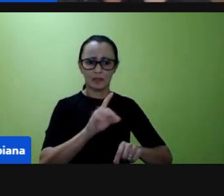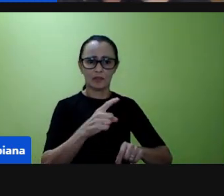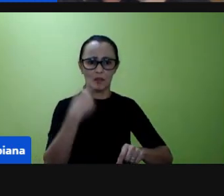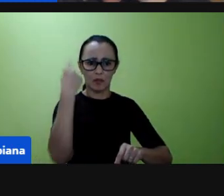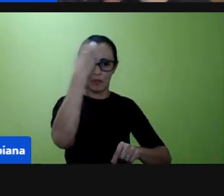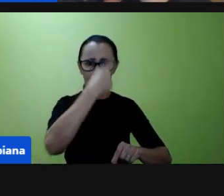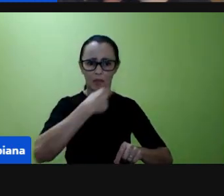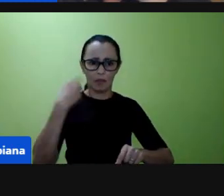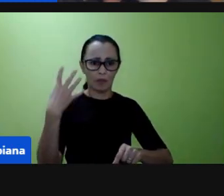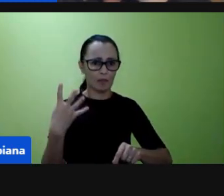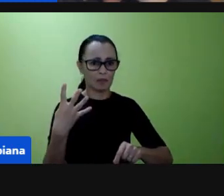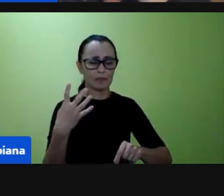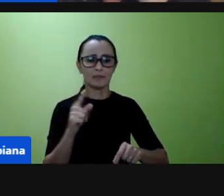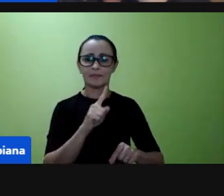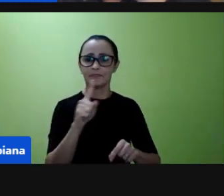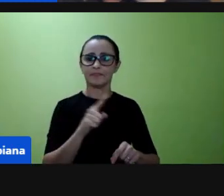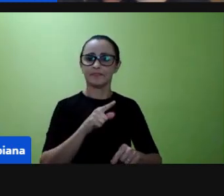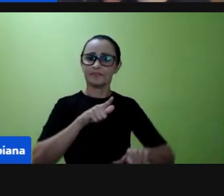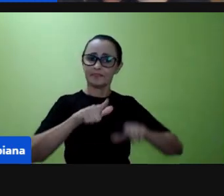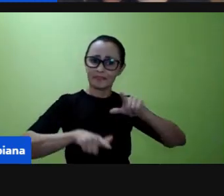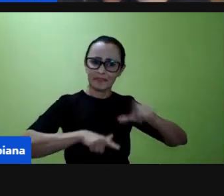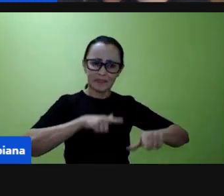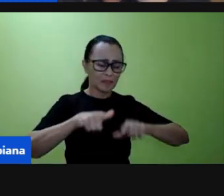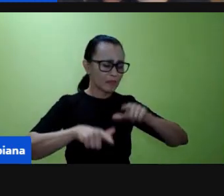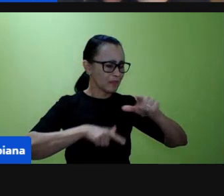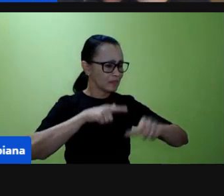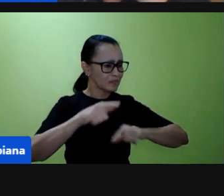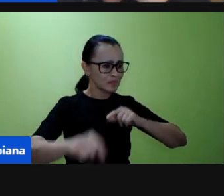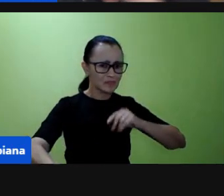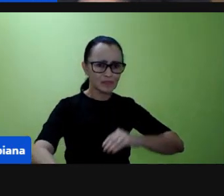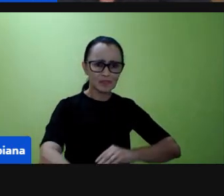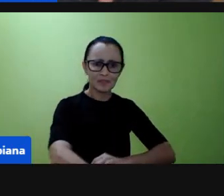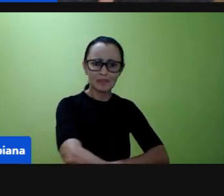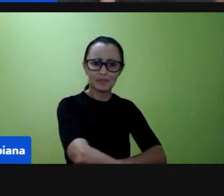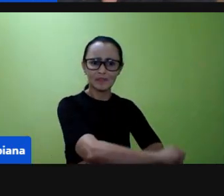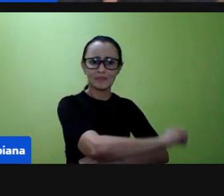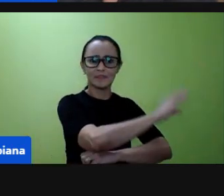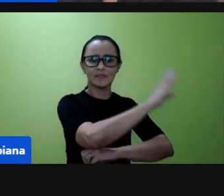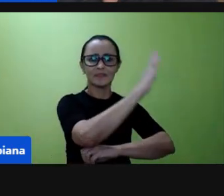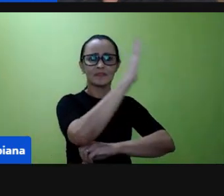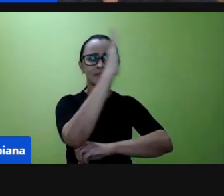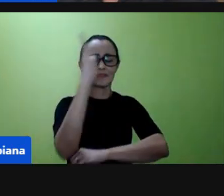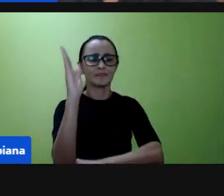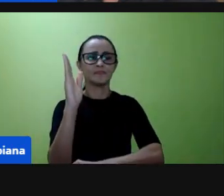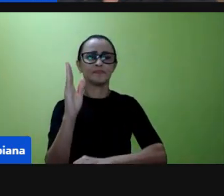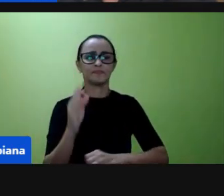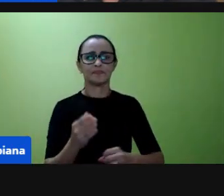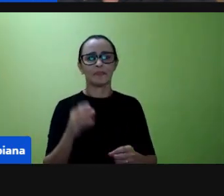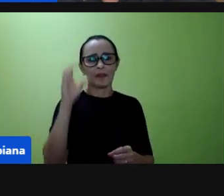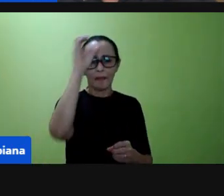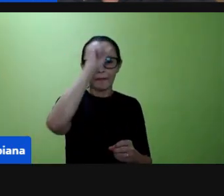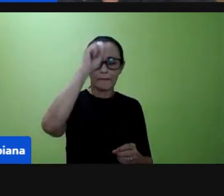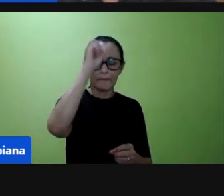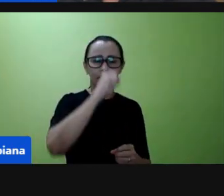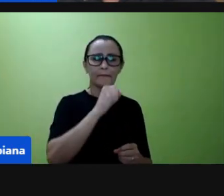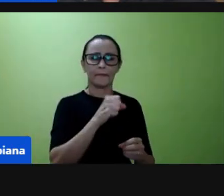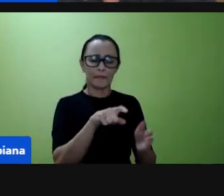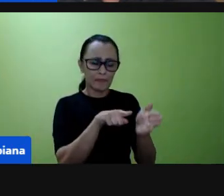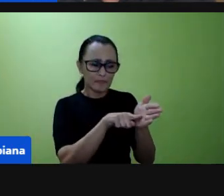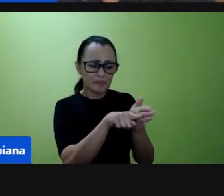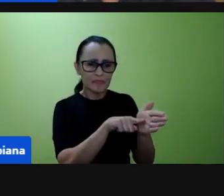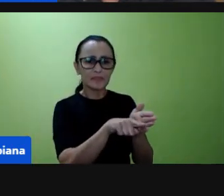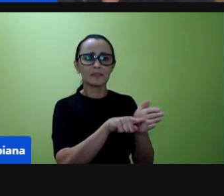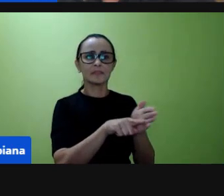de ensino. Nós trabalhamos sem parar. Nós tivemos que aprender, nós tivemos que pesquisar, né? Nós tivemos que ir